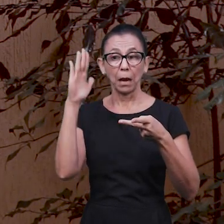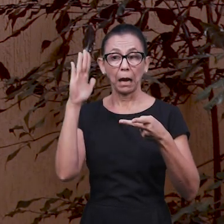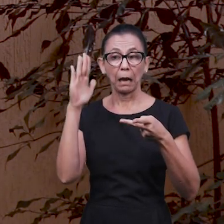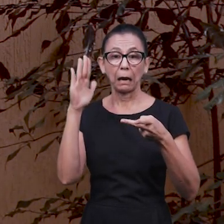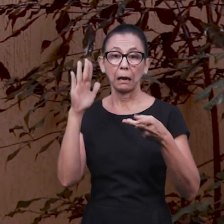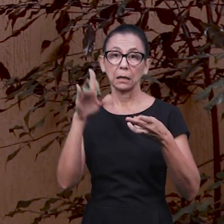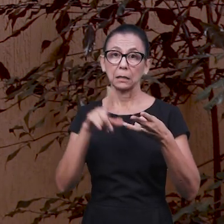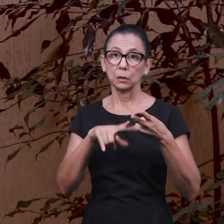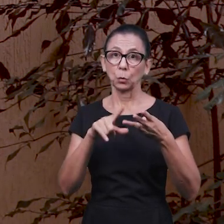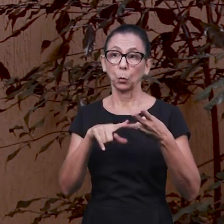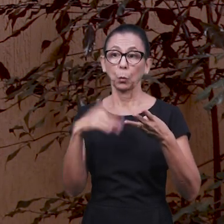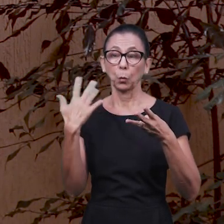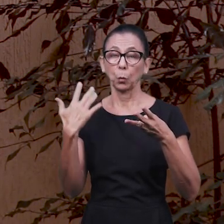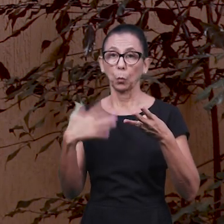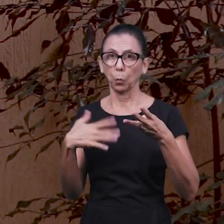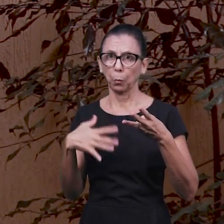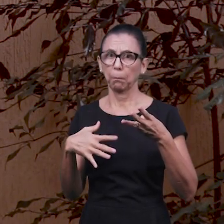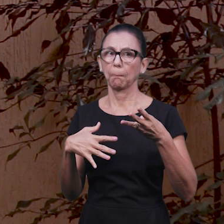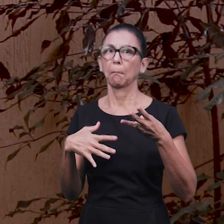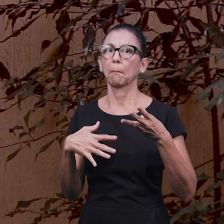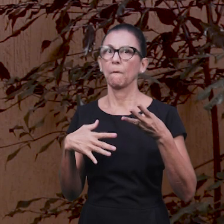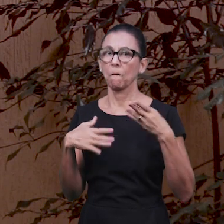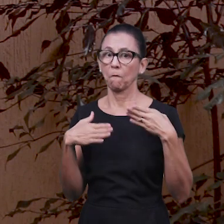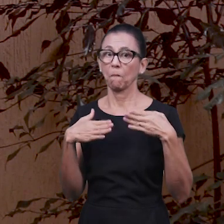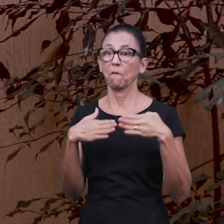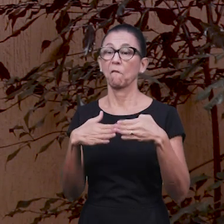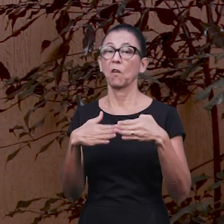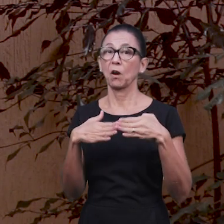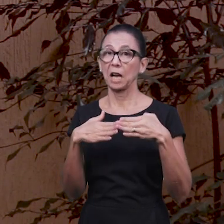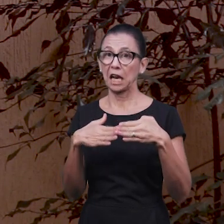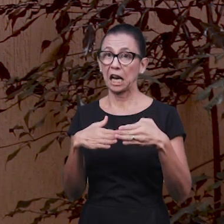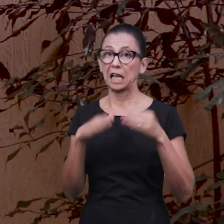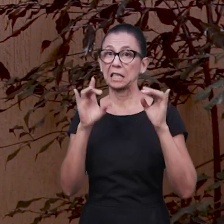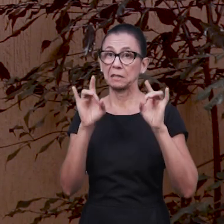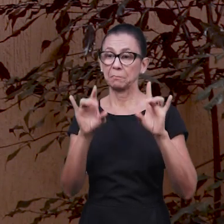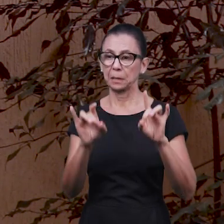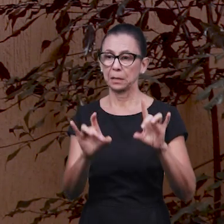terceiro realmente precisa de uma adaptação bem